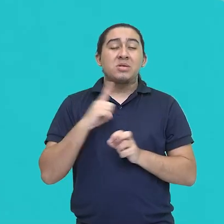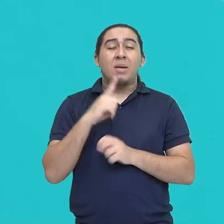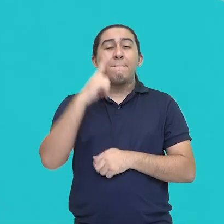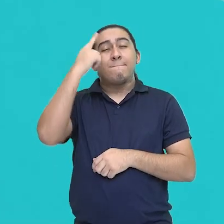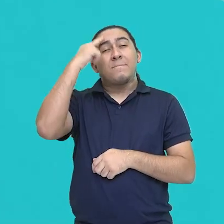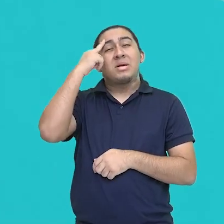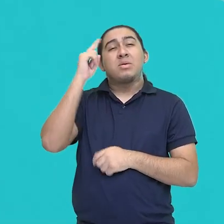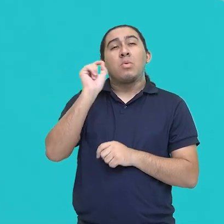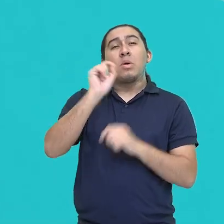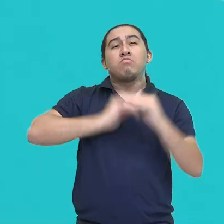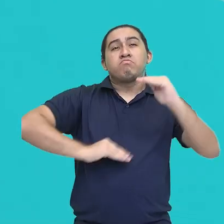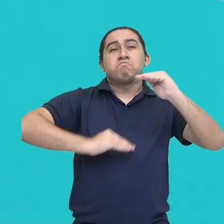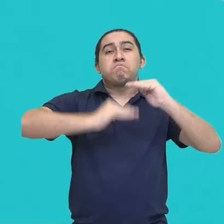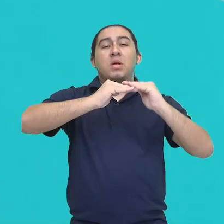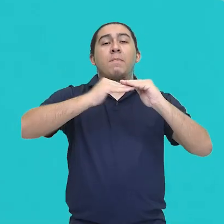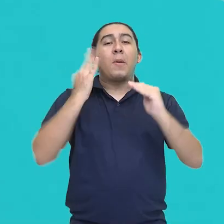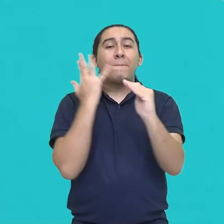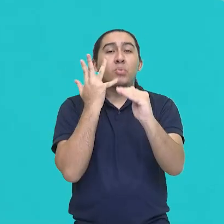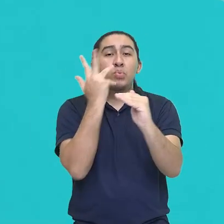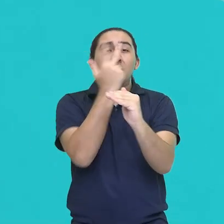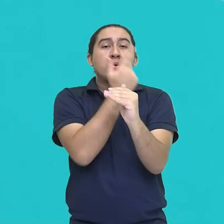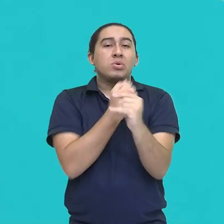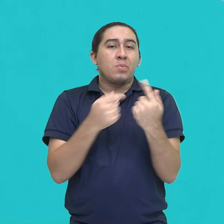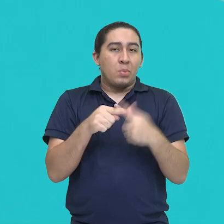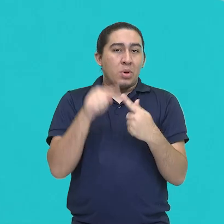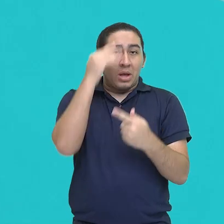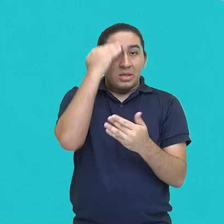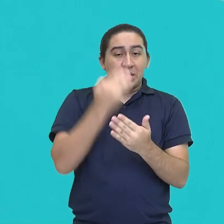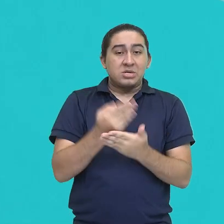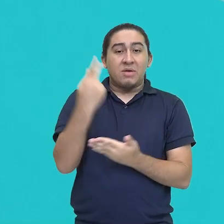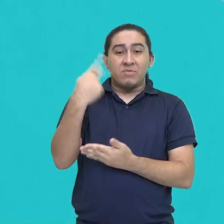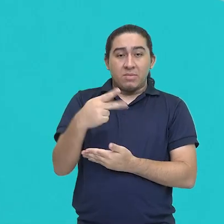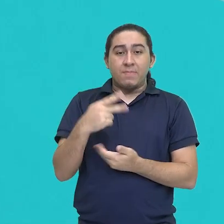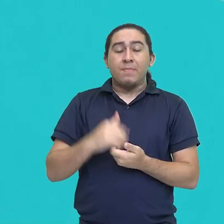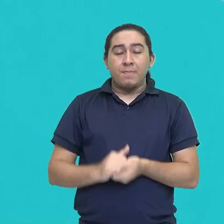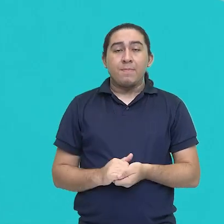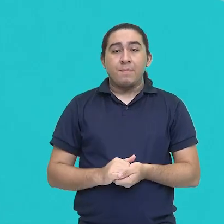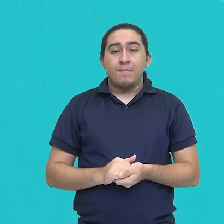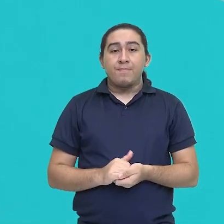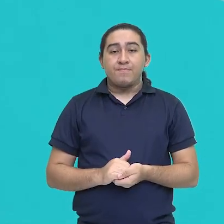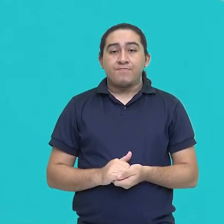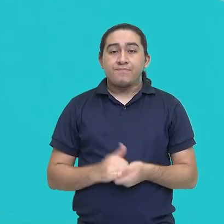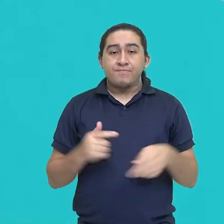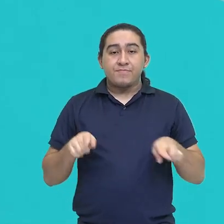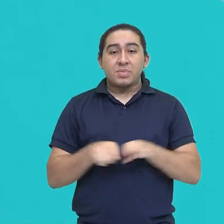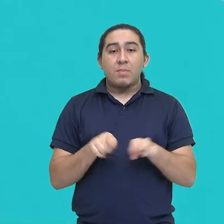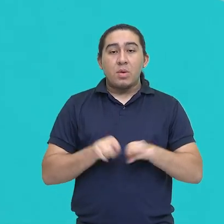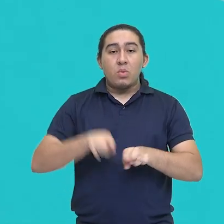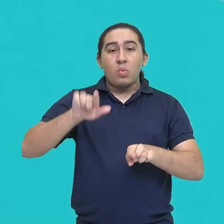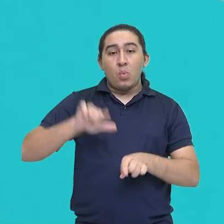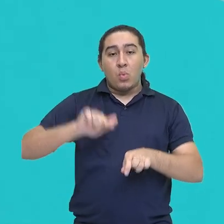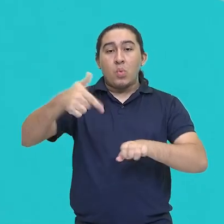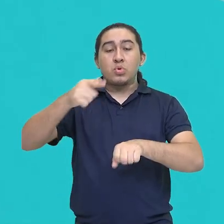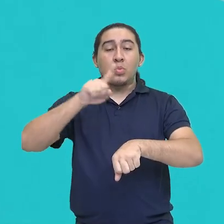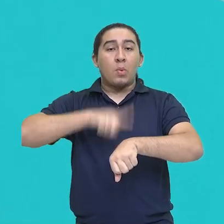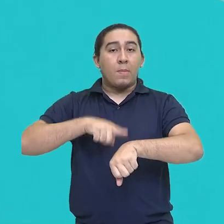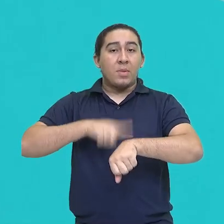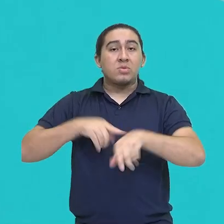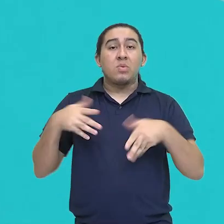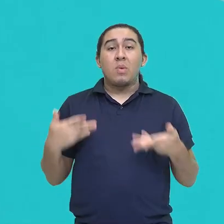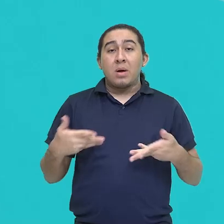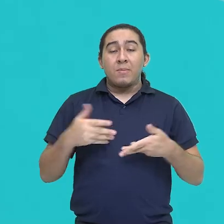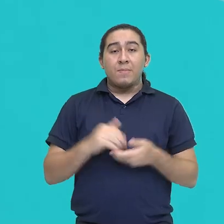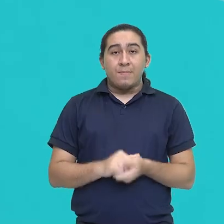beleza perfeita, porque eles acreditavam nisso. E nós conversamos também sobre um outro momento da história da arte, que foi a